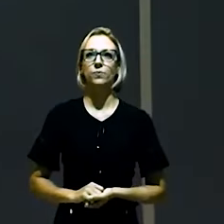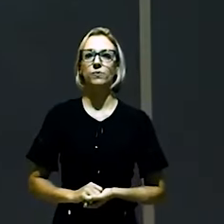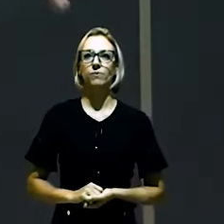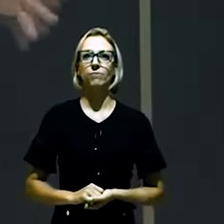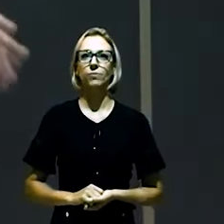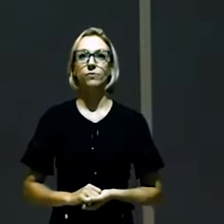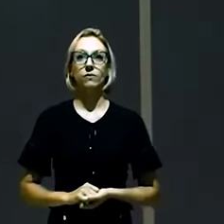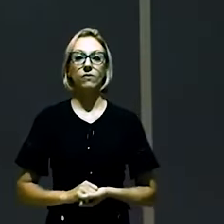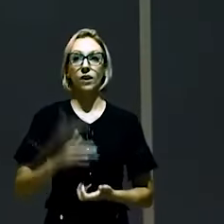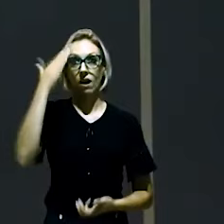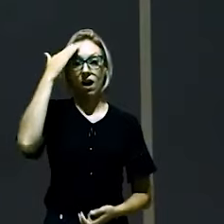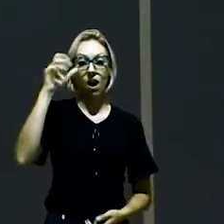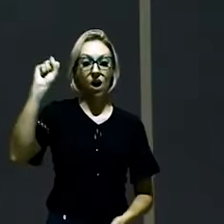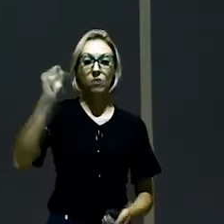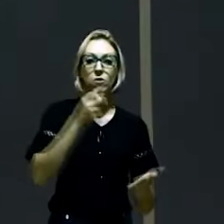Esbanjava